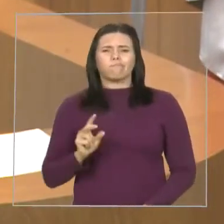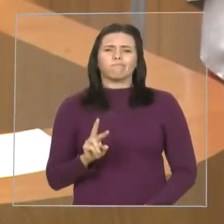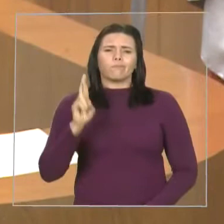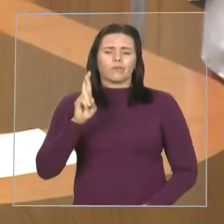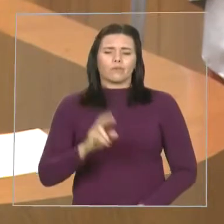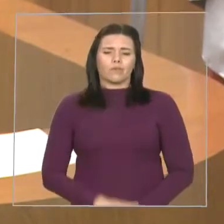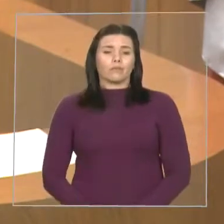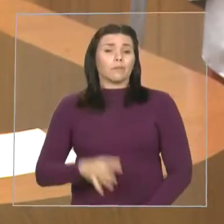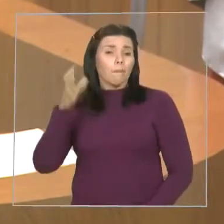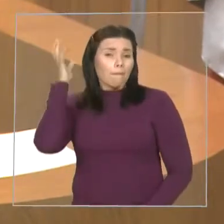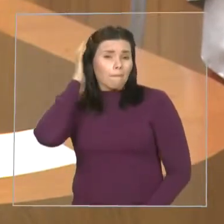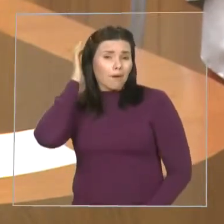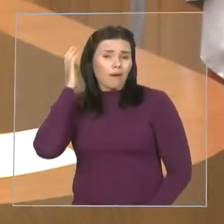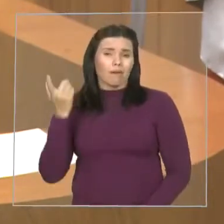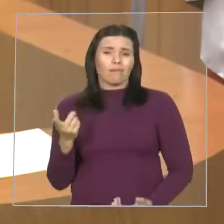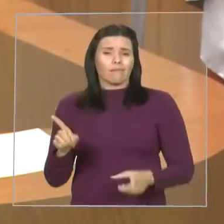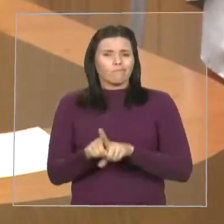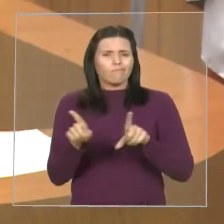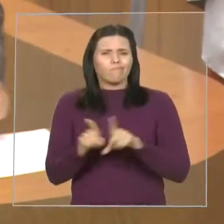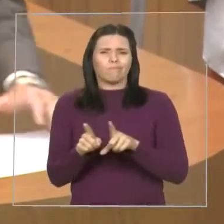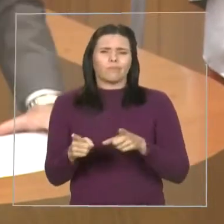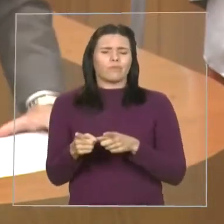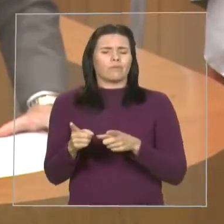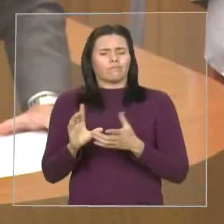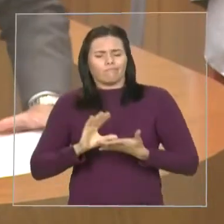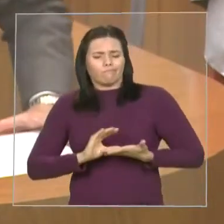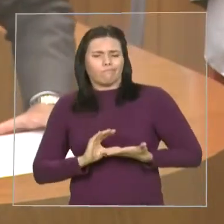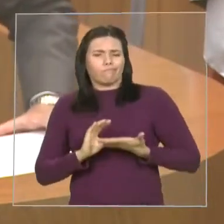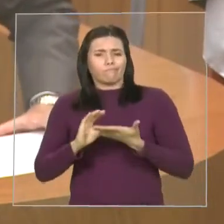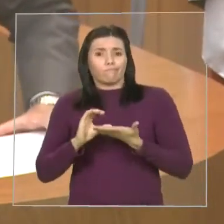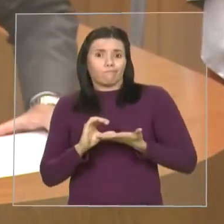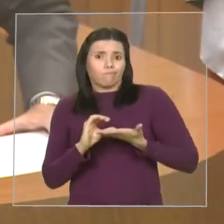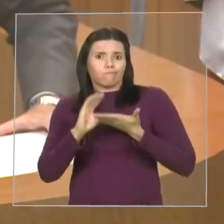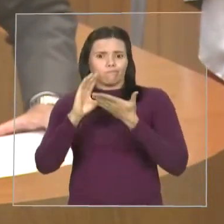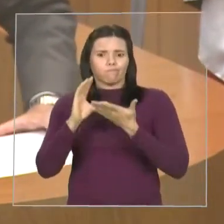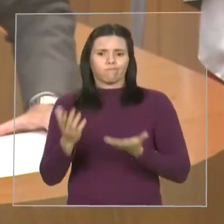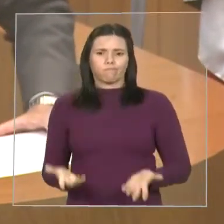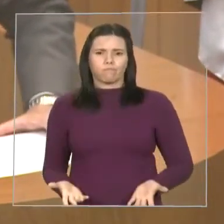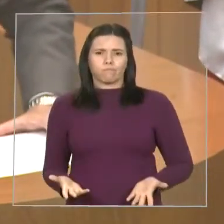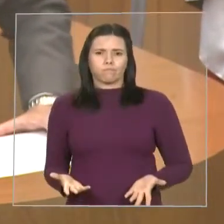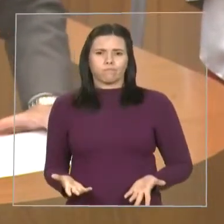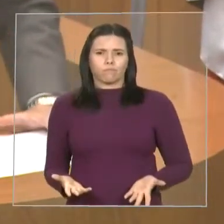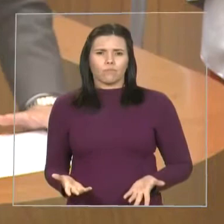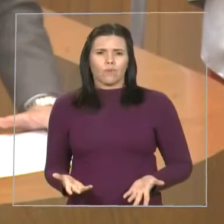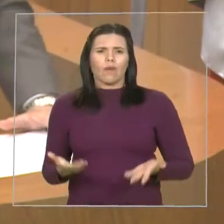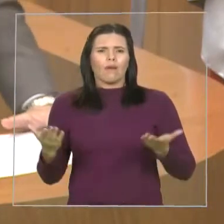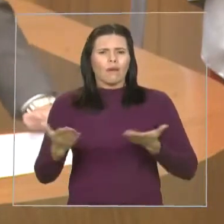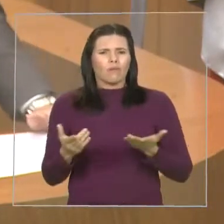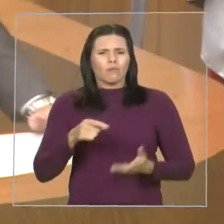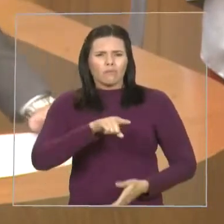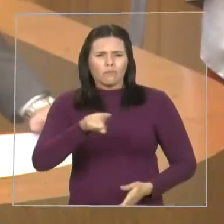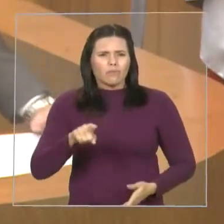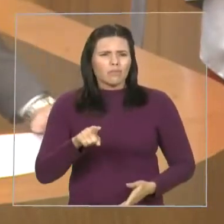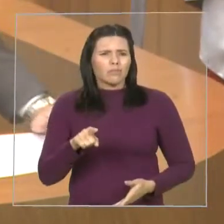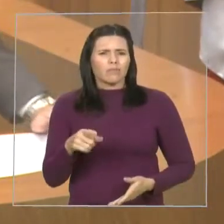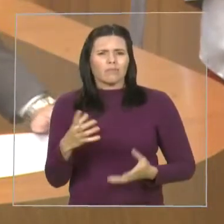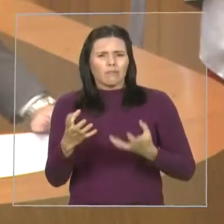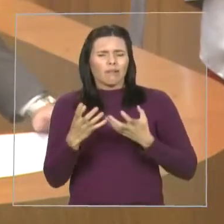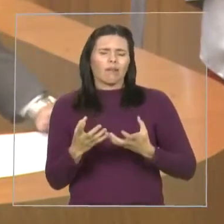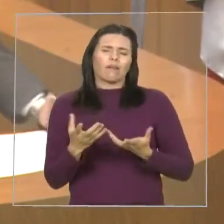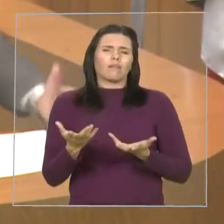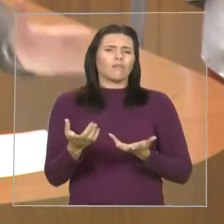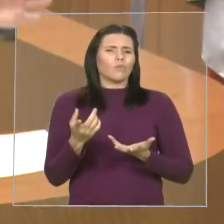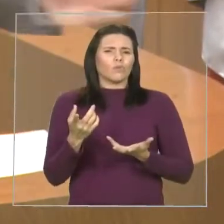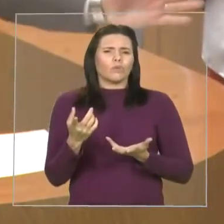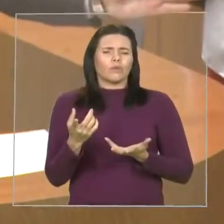Eu lamento. Eu não vou aqui atacar nenhum colega, porque nunca o fiz, nunca agi dessa maneira. Mas